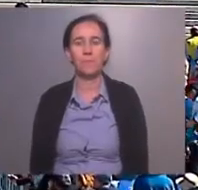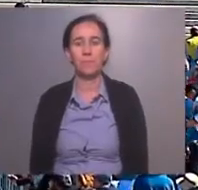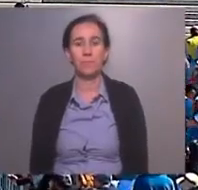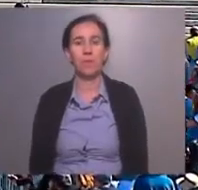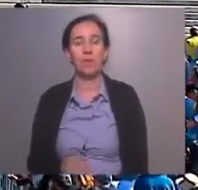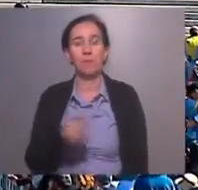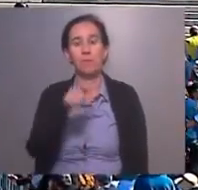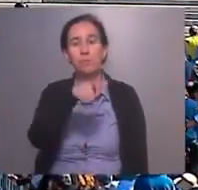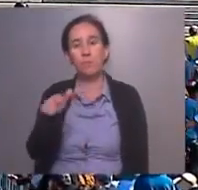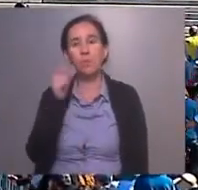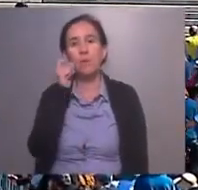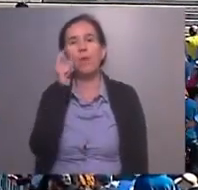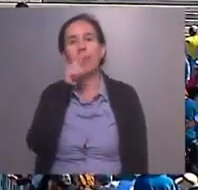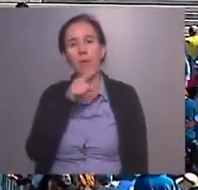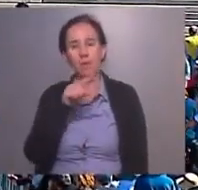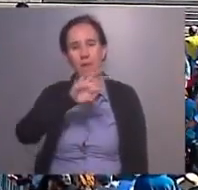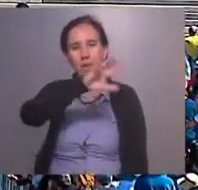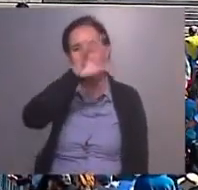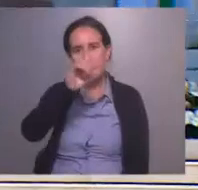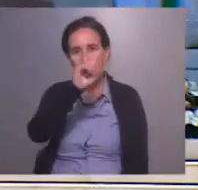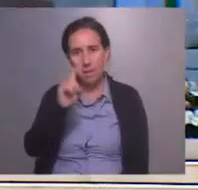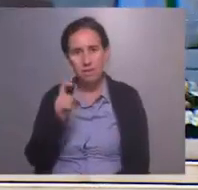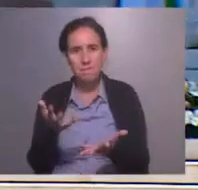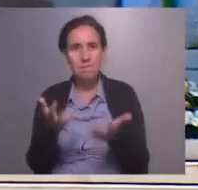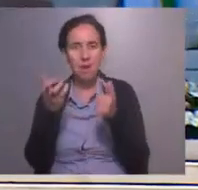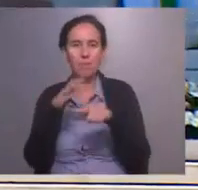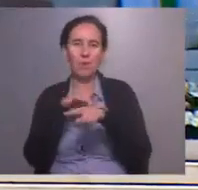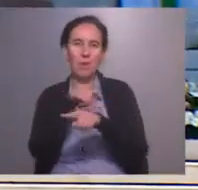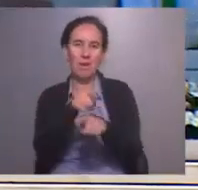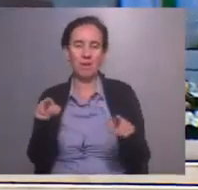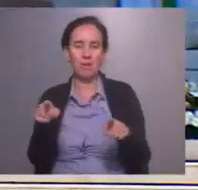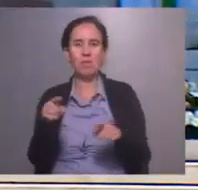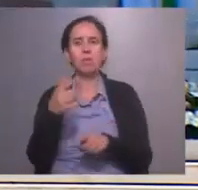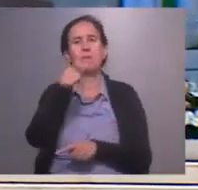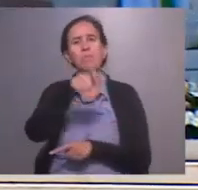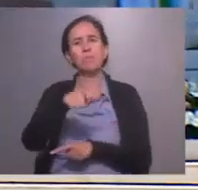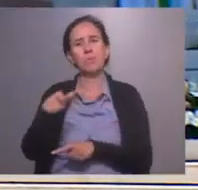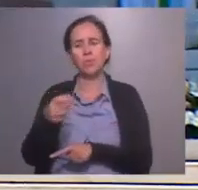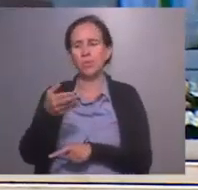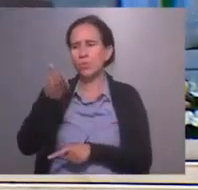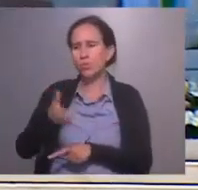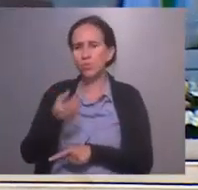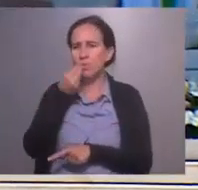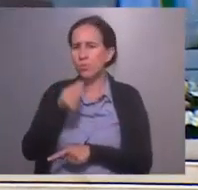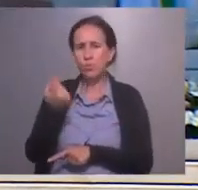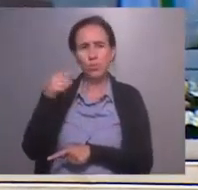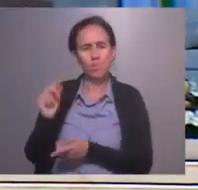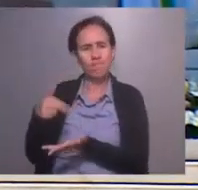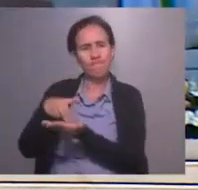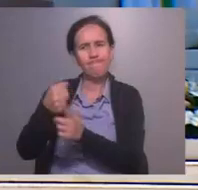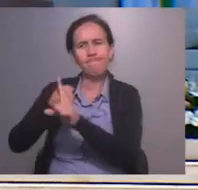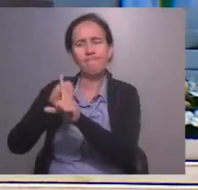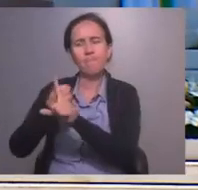Pelos que defendem a paz entre as nações, pelos que se levantam contra as injustiças